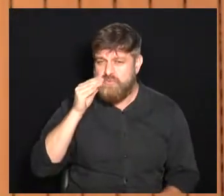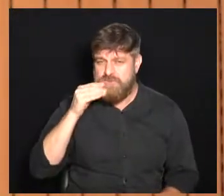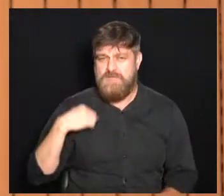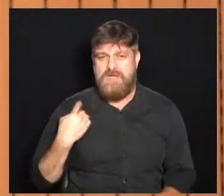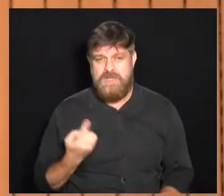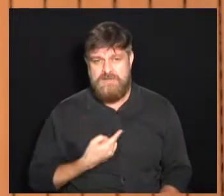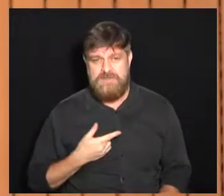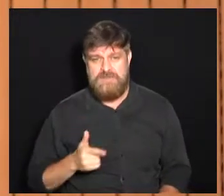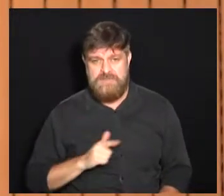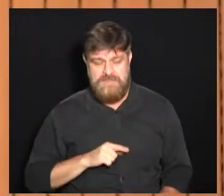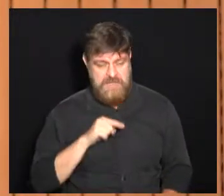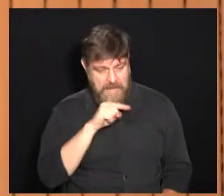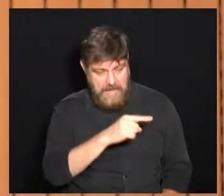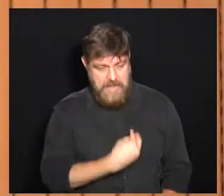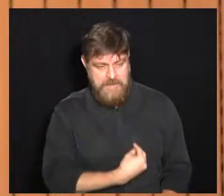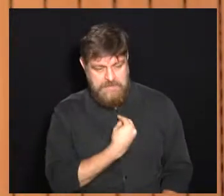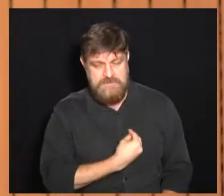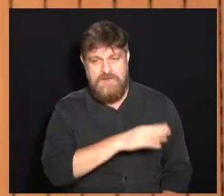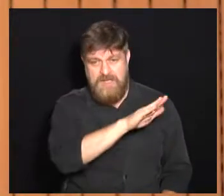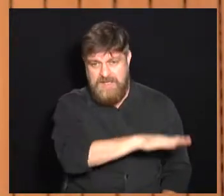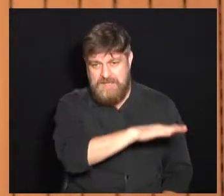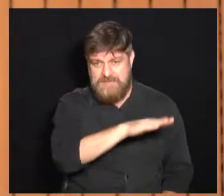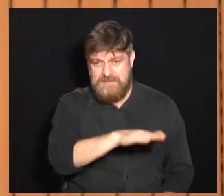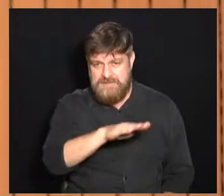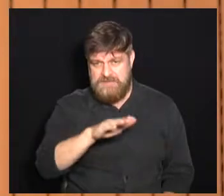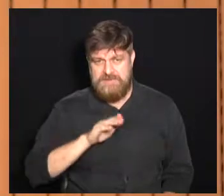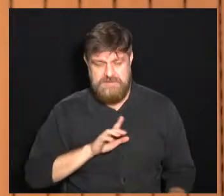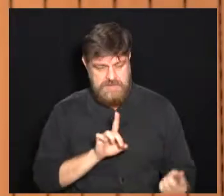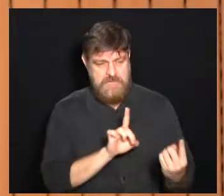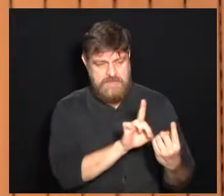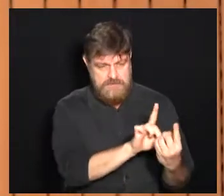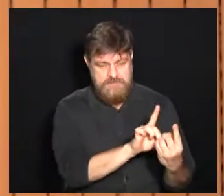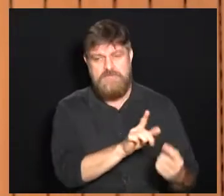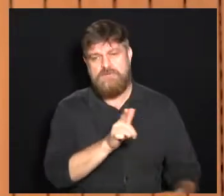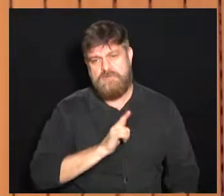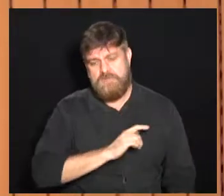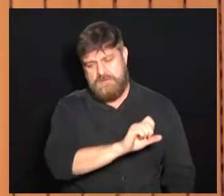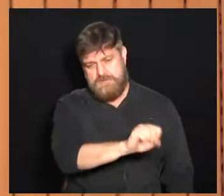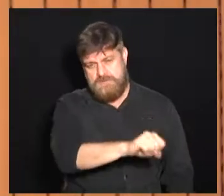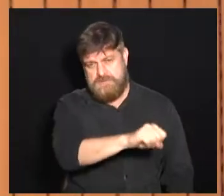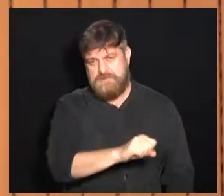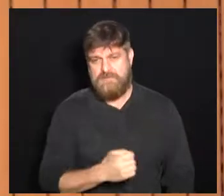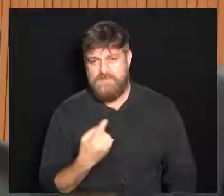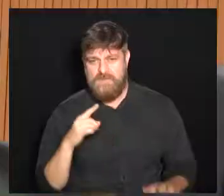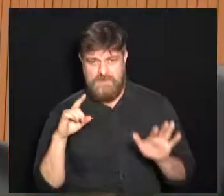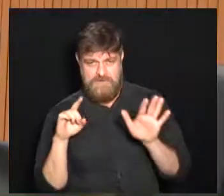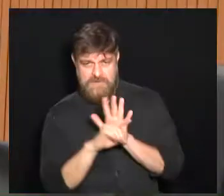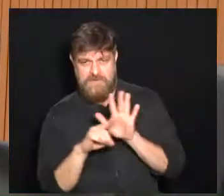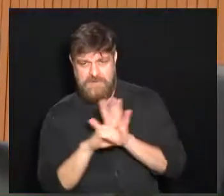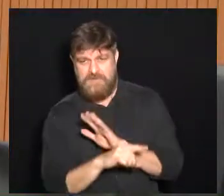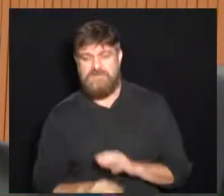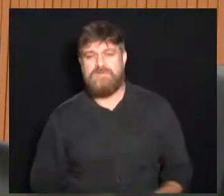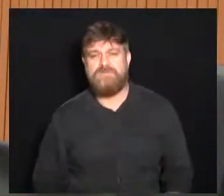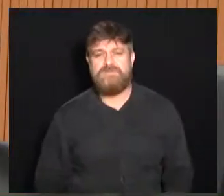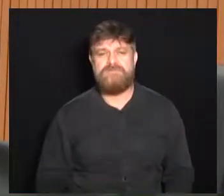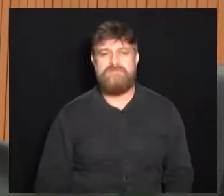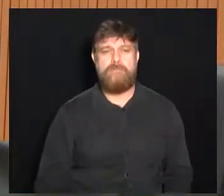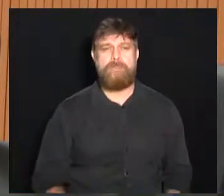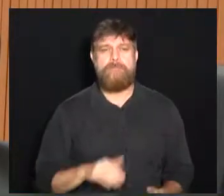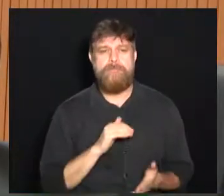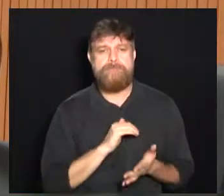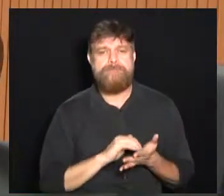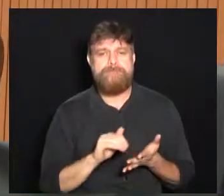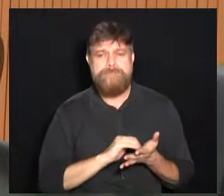estamos com o pessoal lá e as crianças estão sendo atendidas. Só mais uma questão. Secretária, quando a gente fala